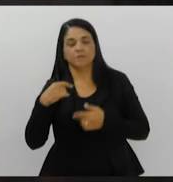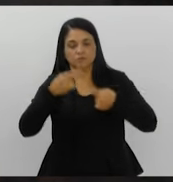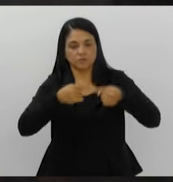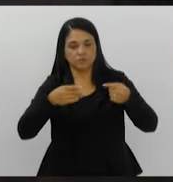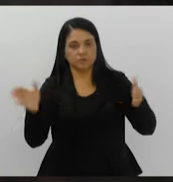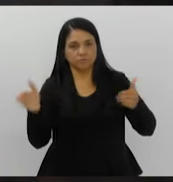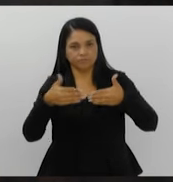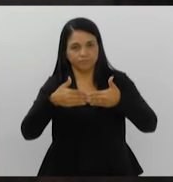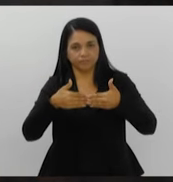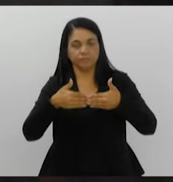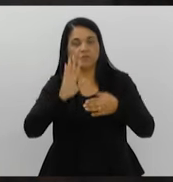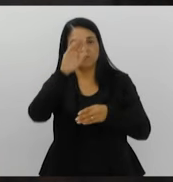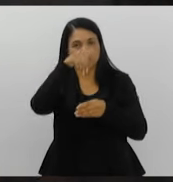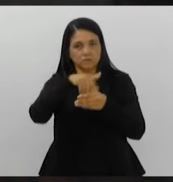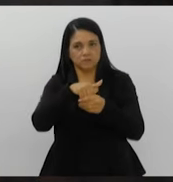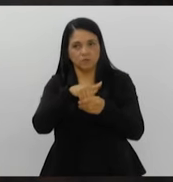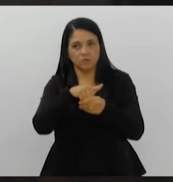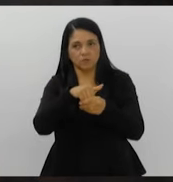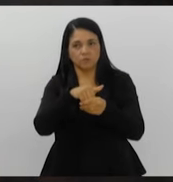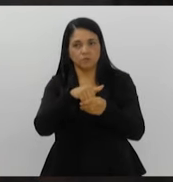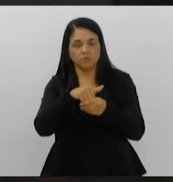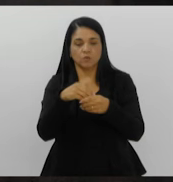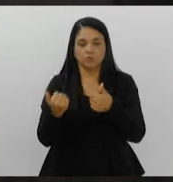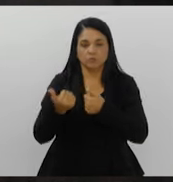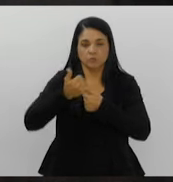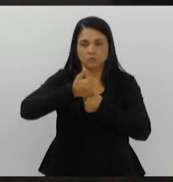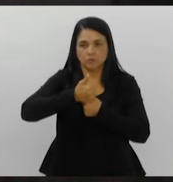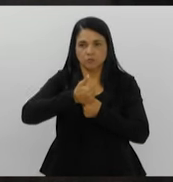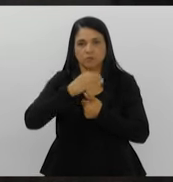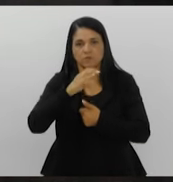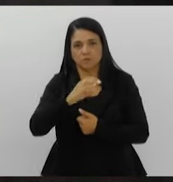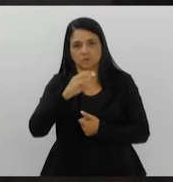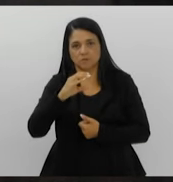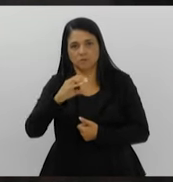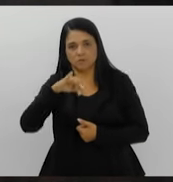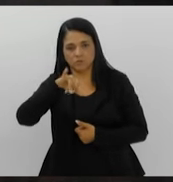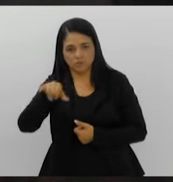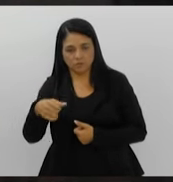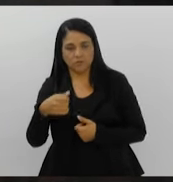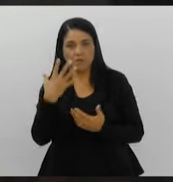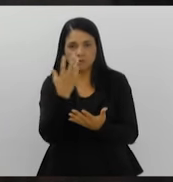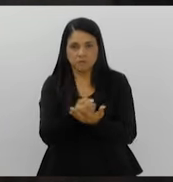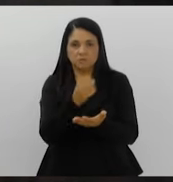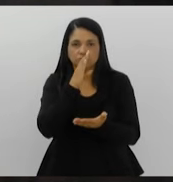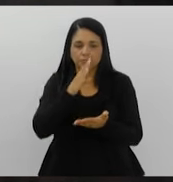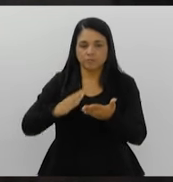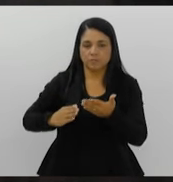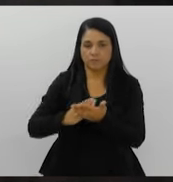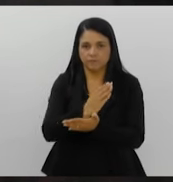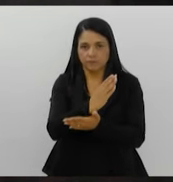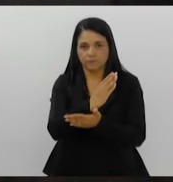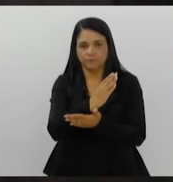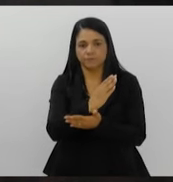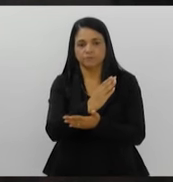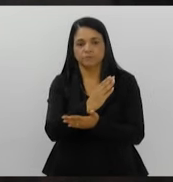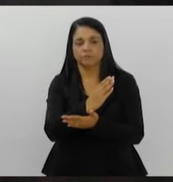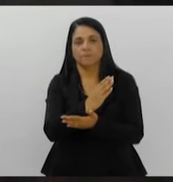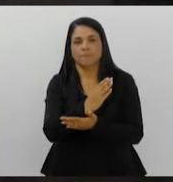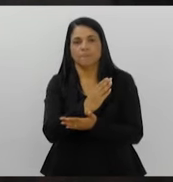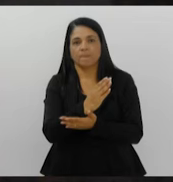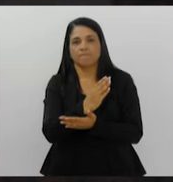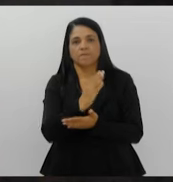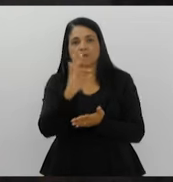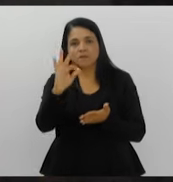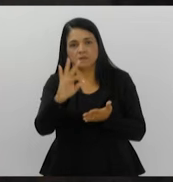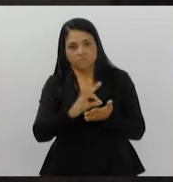encerrada a discussão. Em votação, o substitutivo da CCJ. Senhores que aprovam, permaneçam como estão, aprovado. Vai